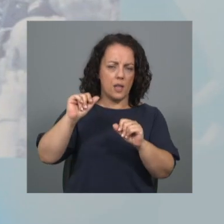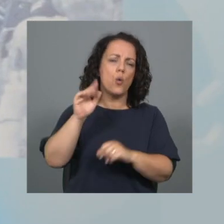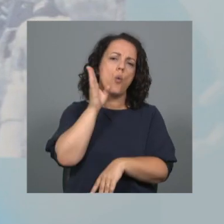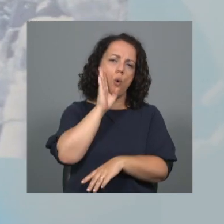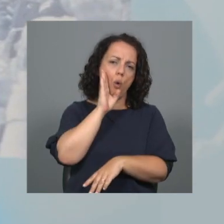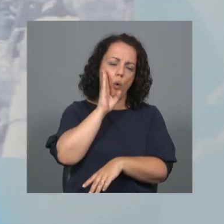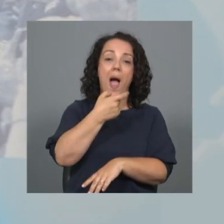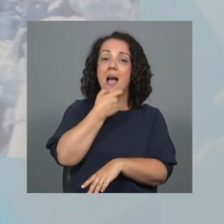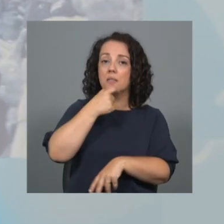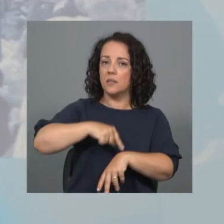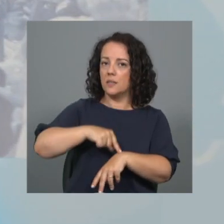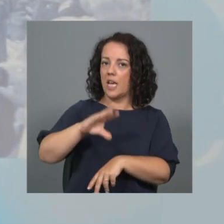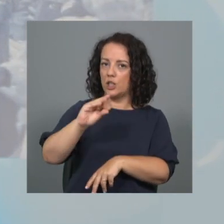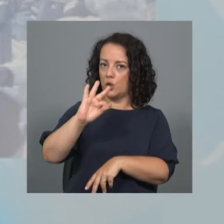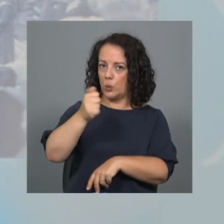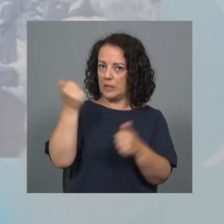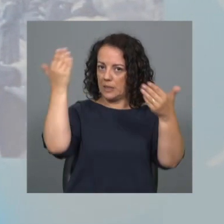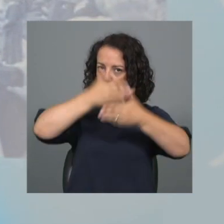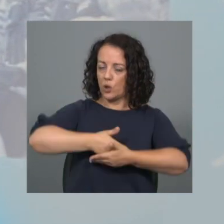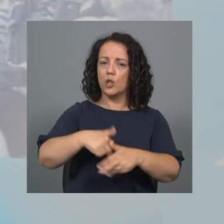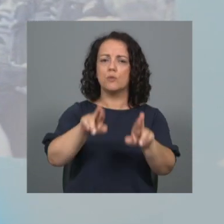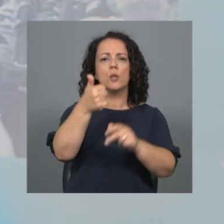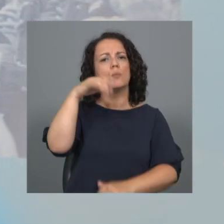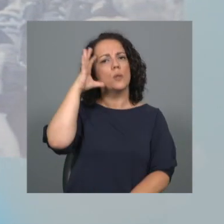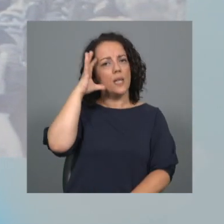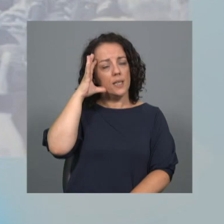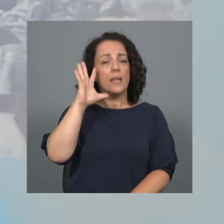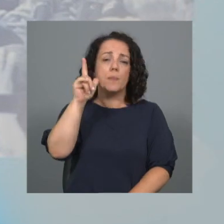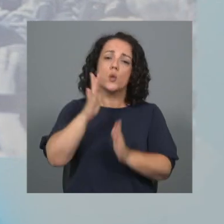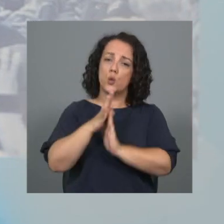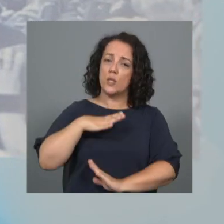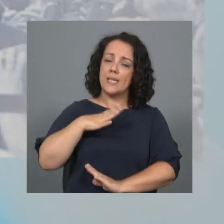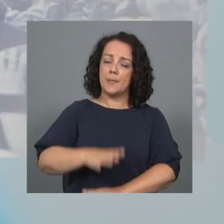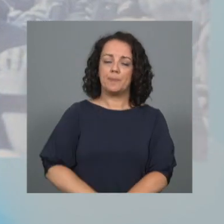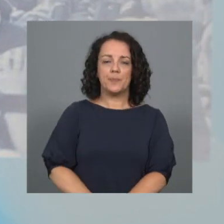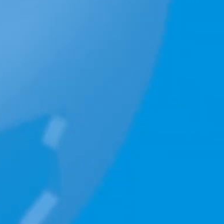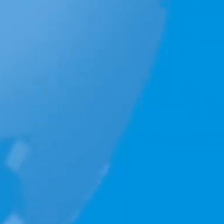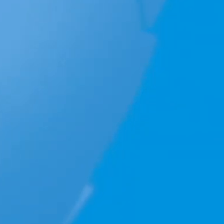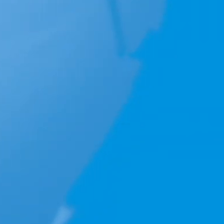logo, quando forem 22h45. Desejo-lhe uma ótima tarde e até amanhã, se Deus quiser.